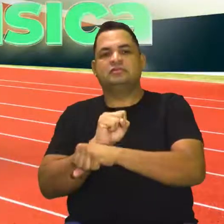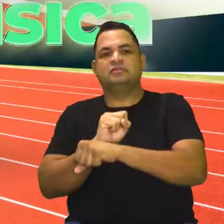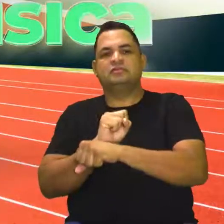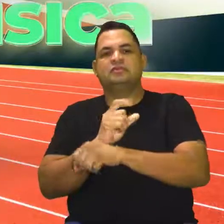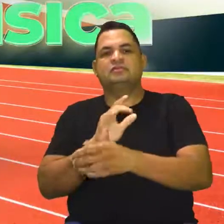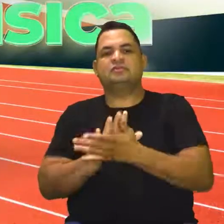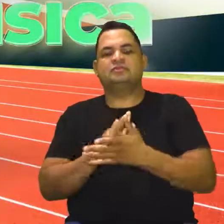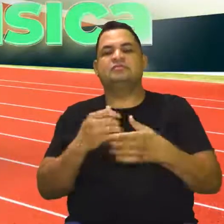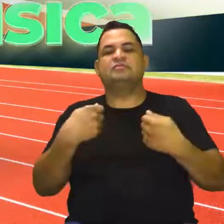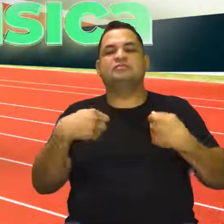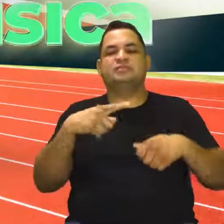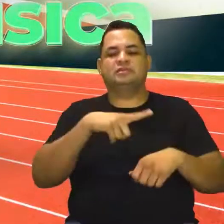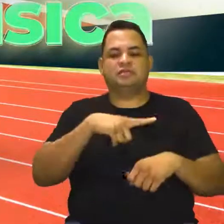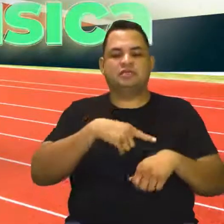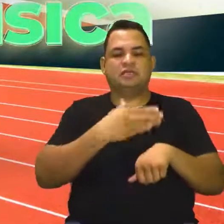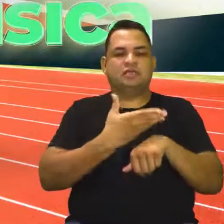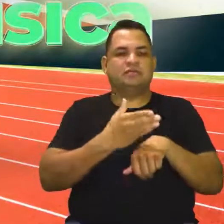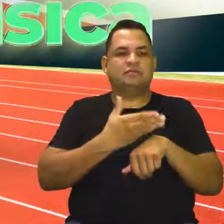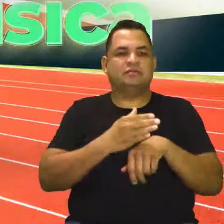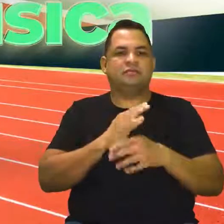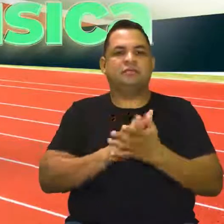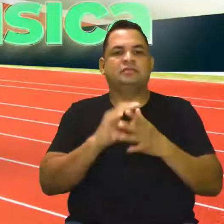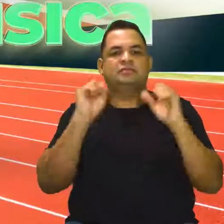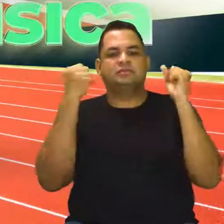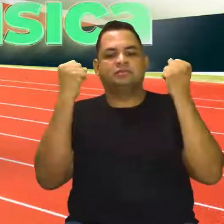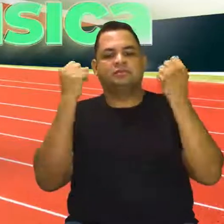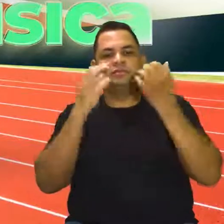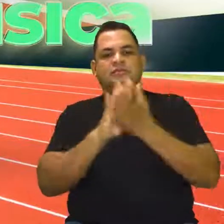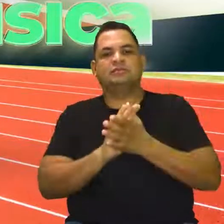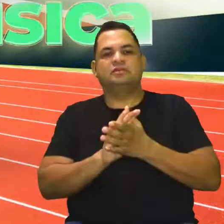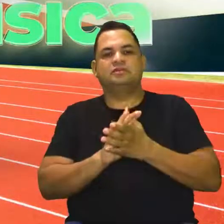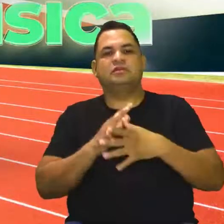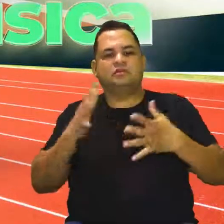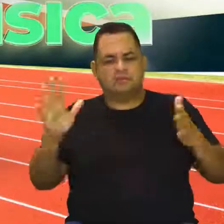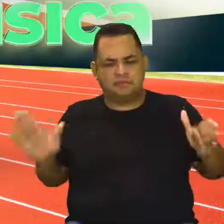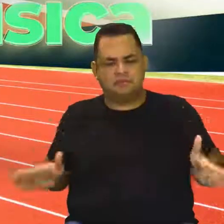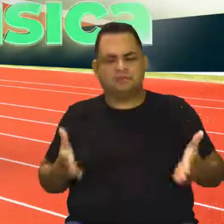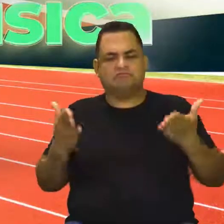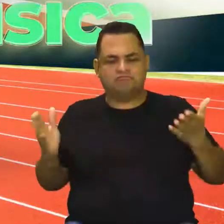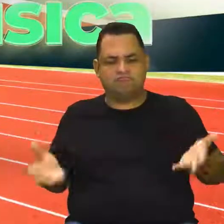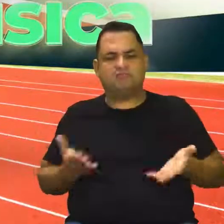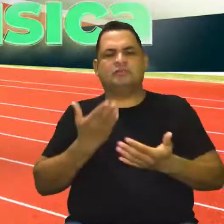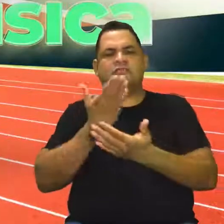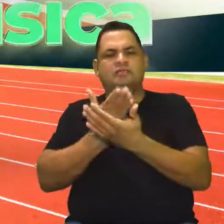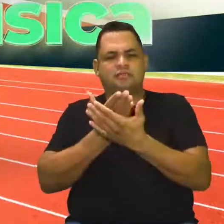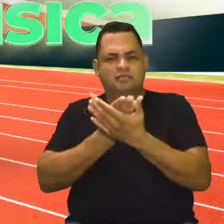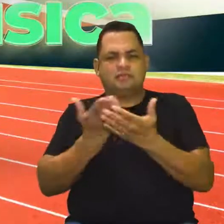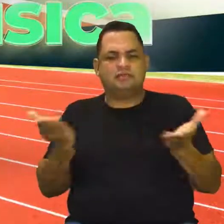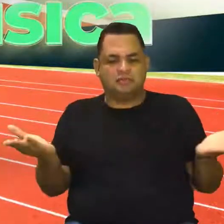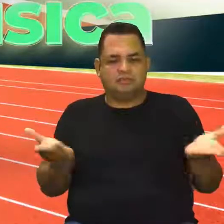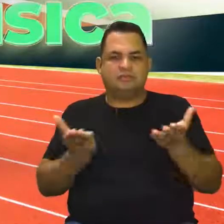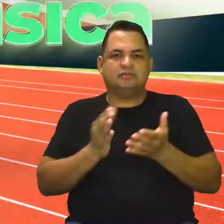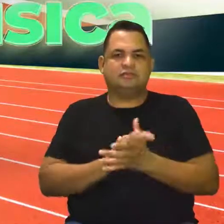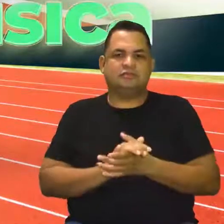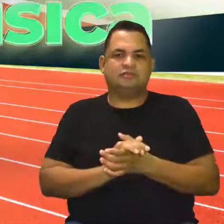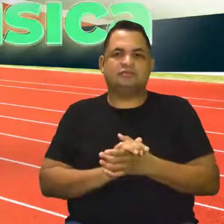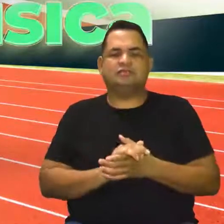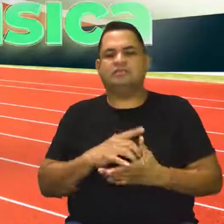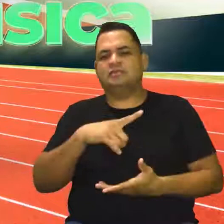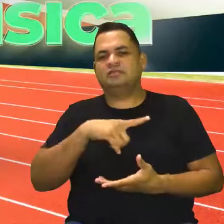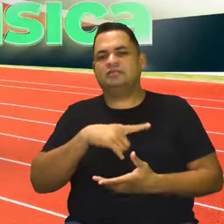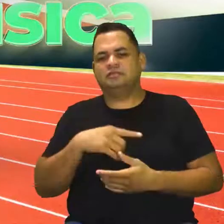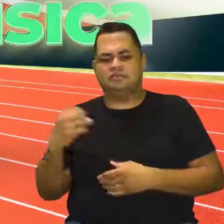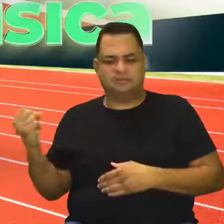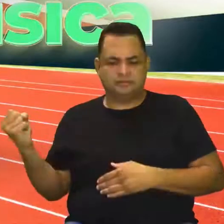a prática da atividade física e do exercício físico, que a gente incentivou tanto aqui nas aulas, né, prof? E, inclusive, que venha muita novidade aí